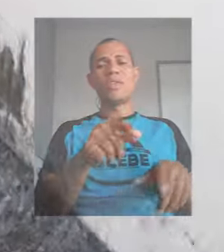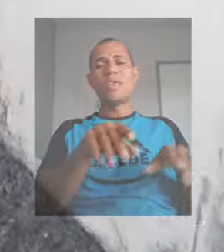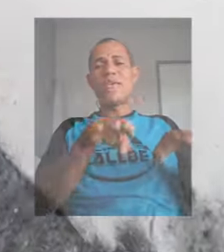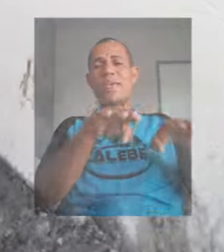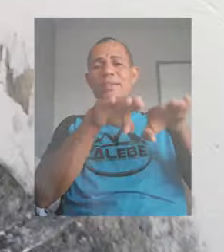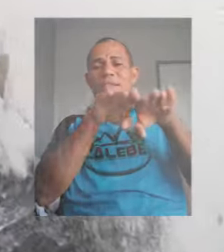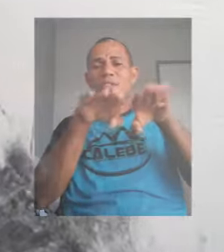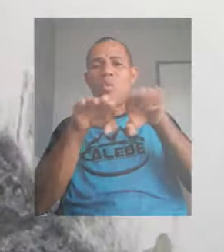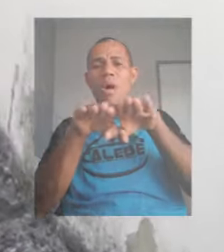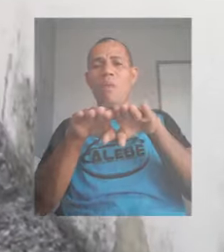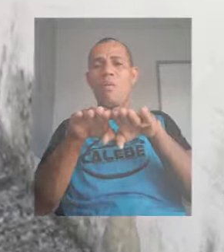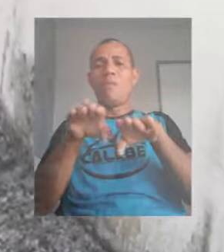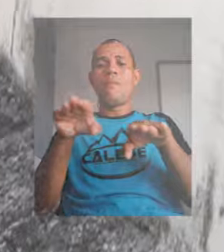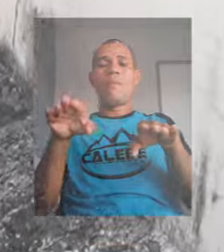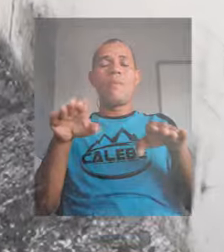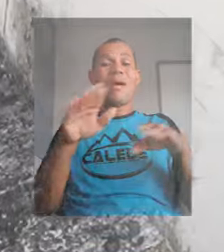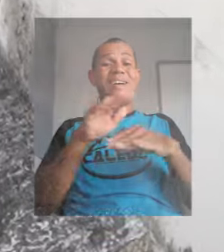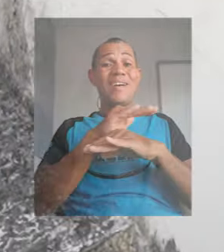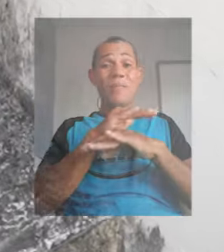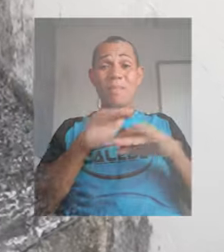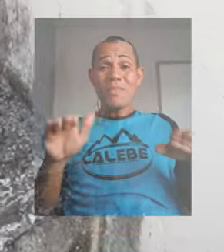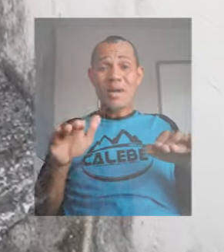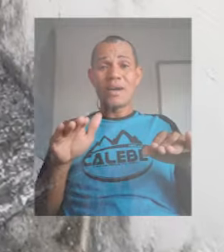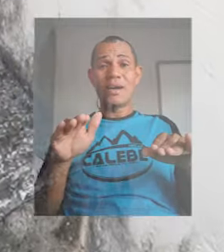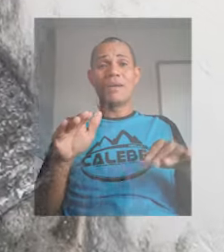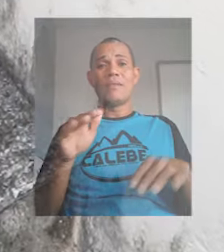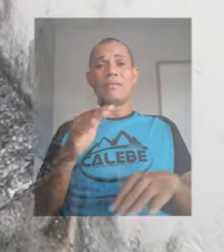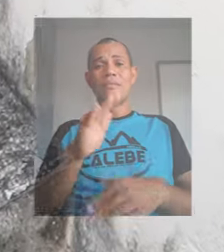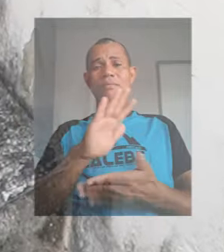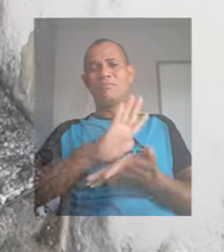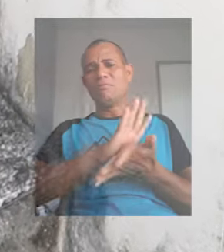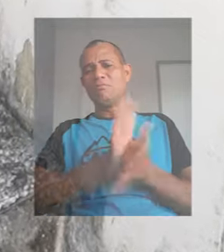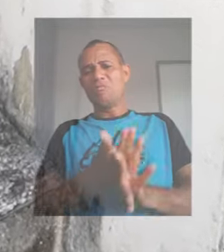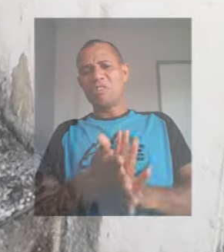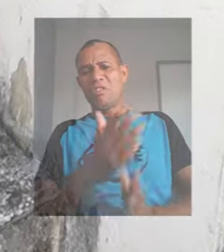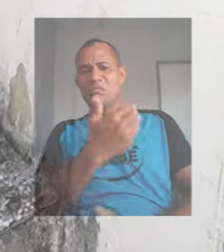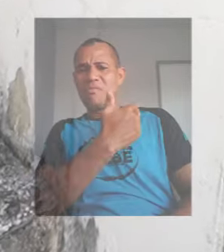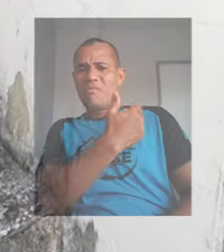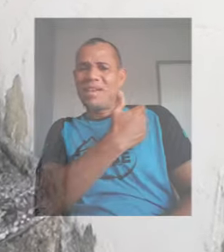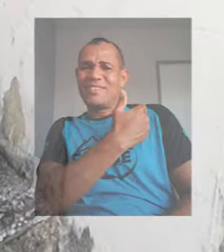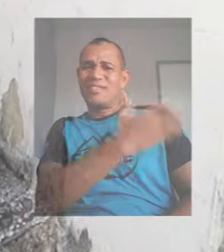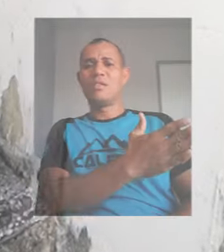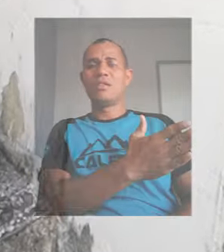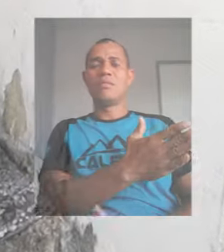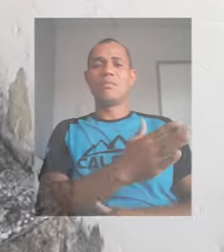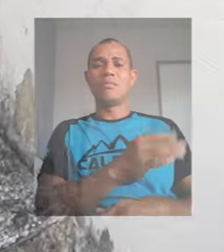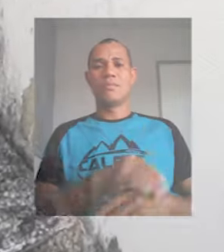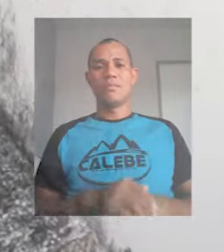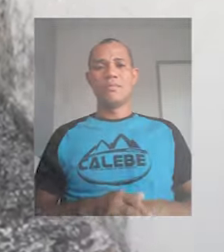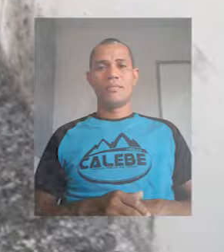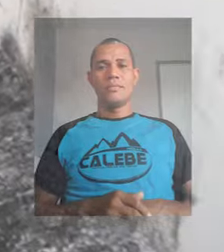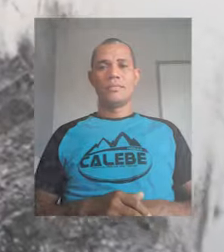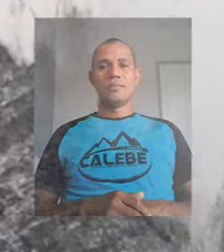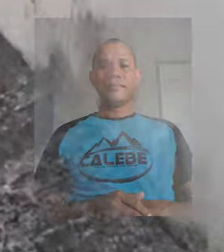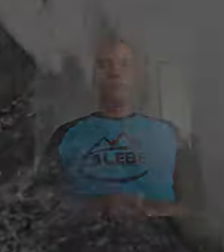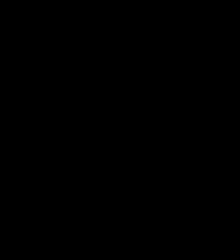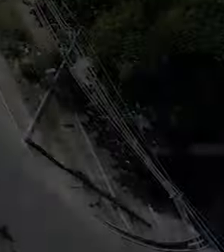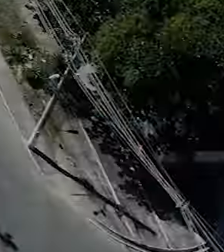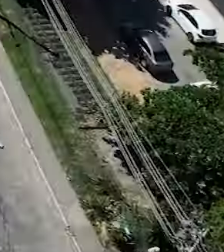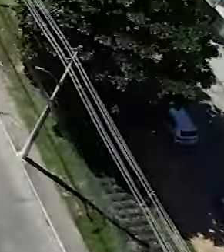misoginia. Afinal, somos todos iguais. Stop preconceito!